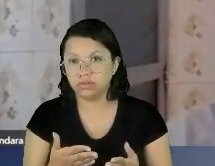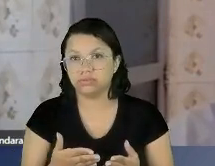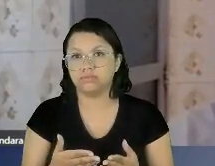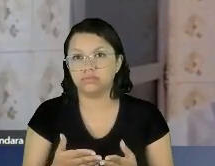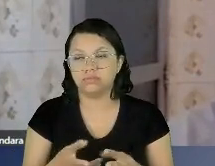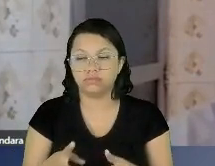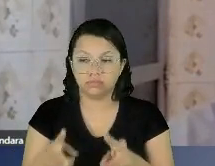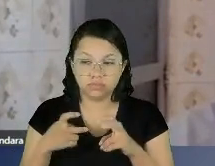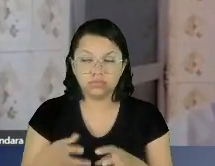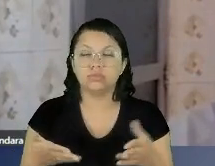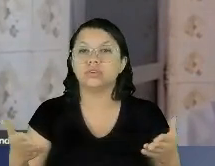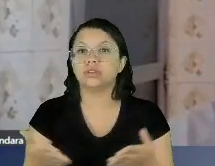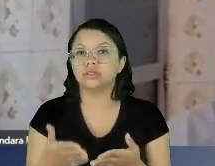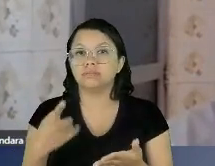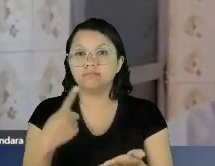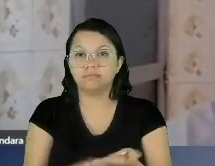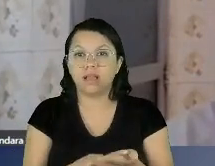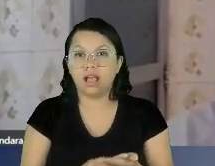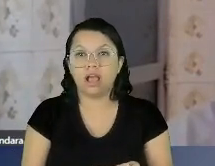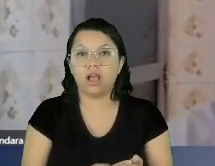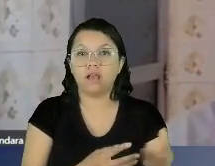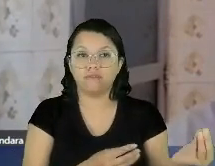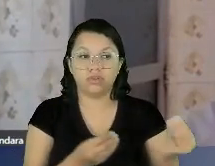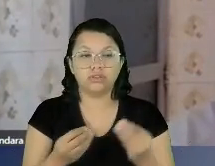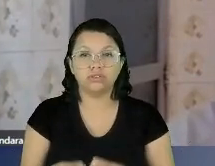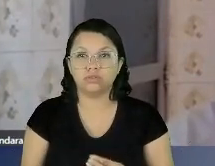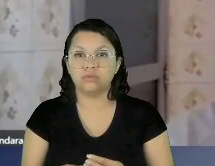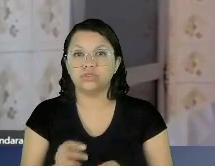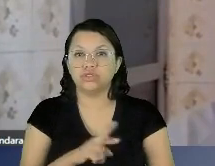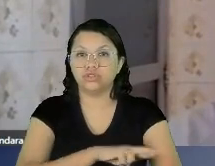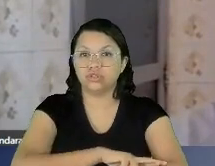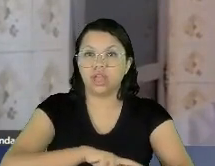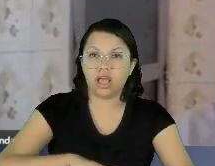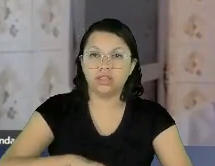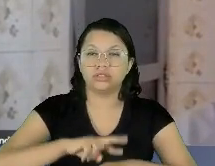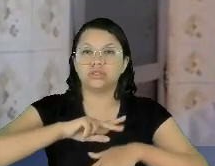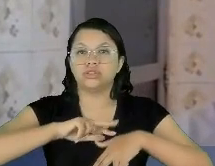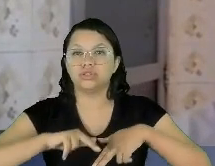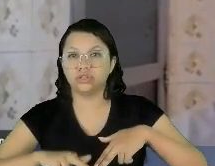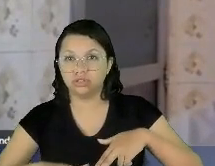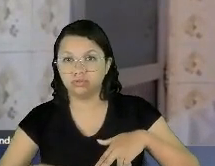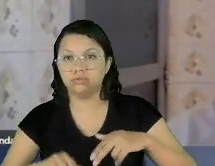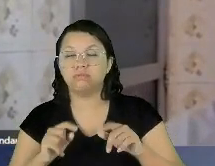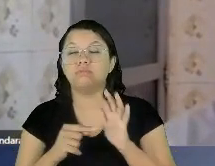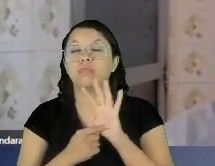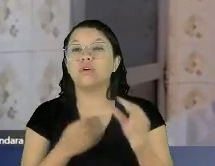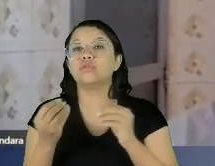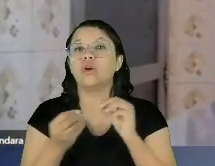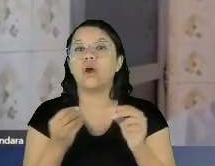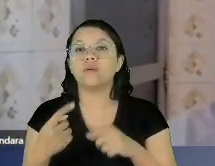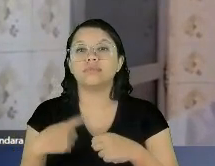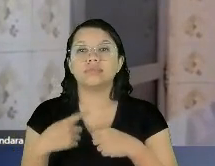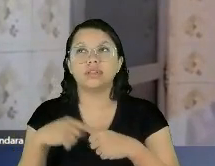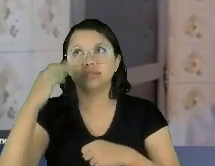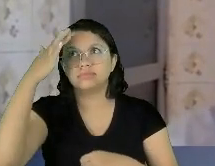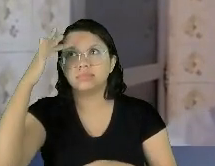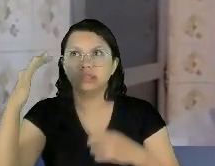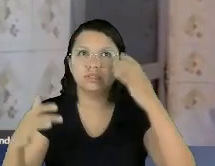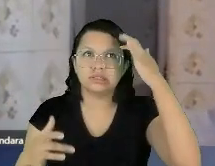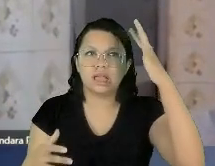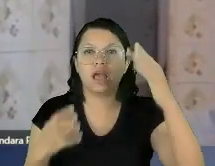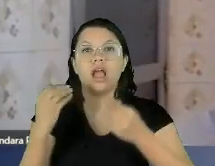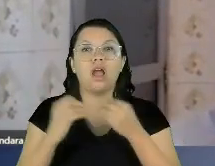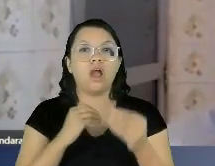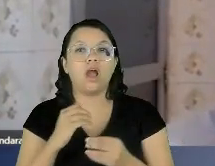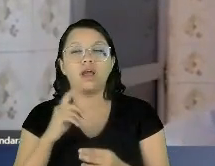em relação a isso, né, considerar aí que esses marcadores que você trouxe de raça e gênero refletem o modo como